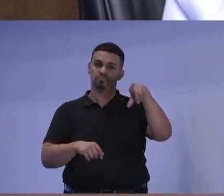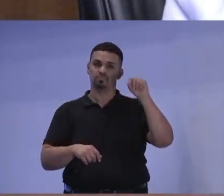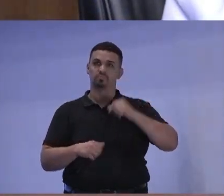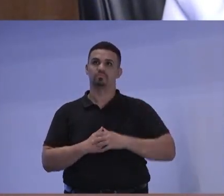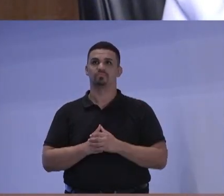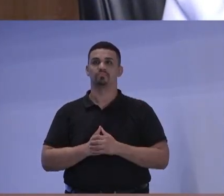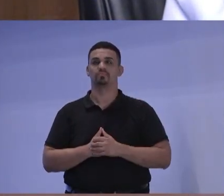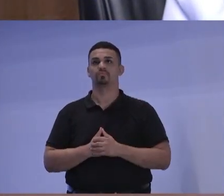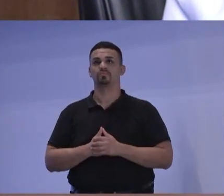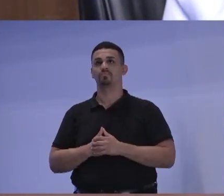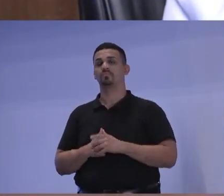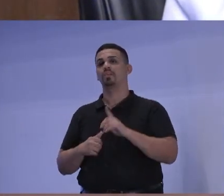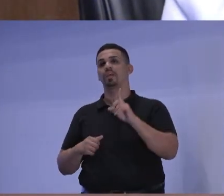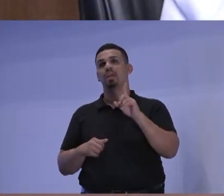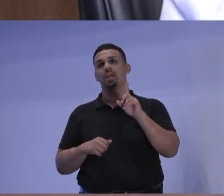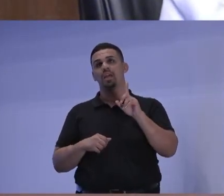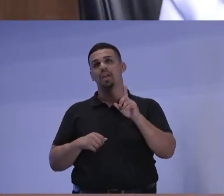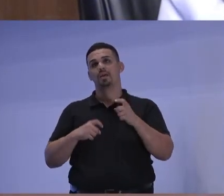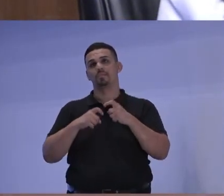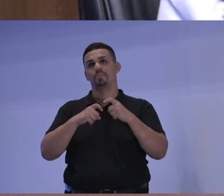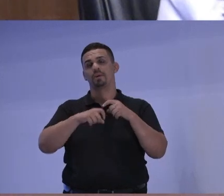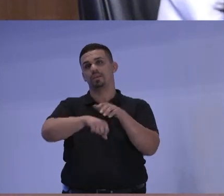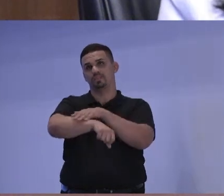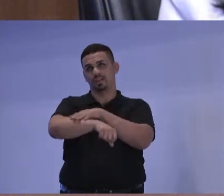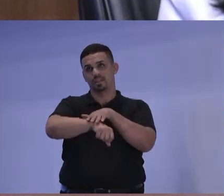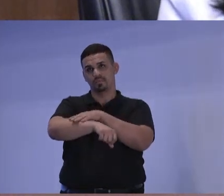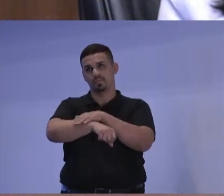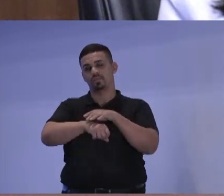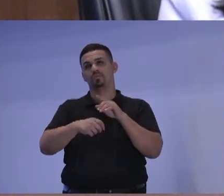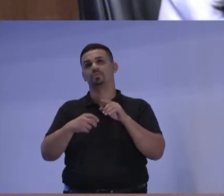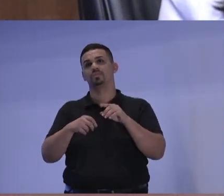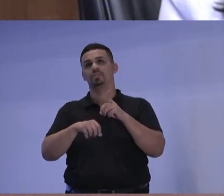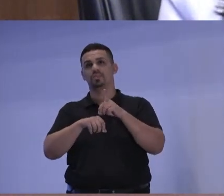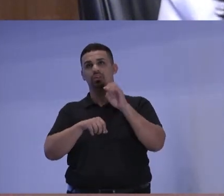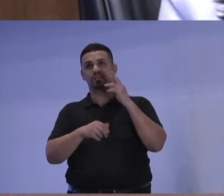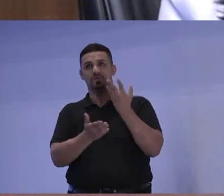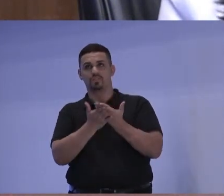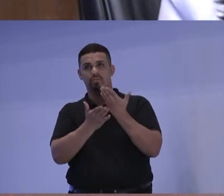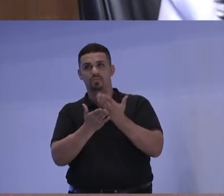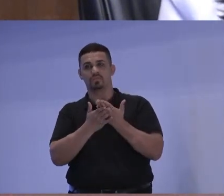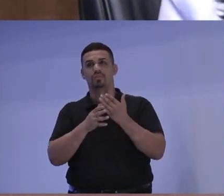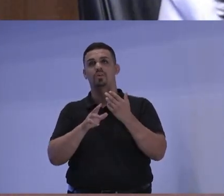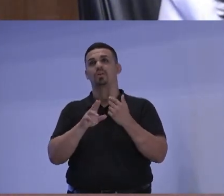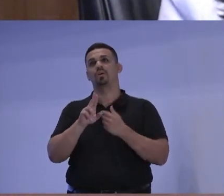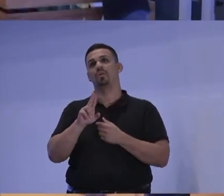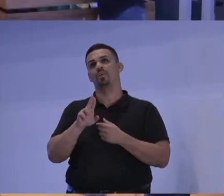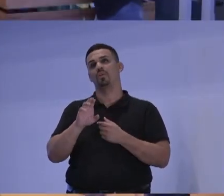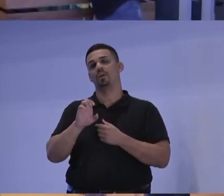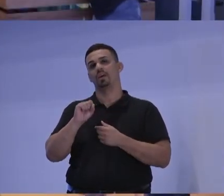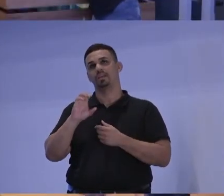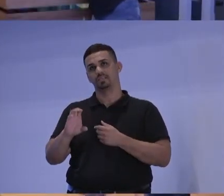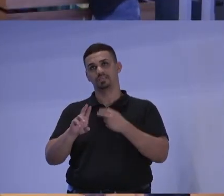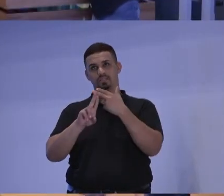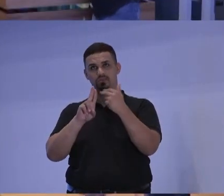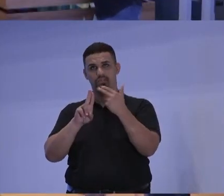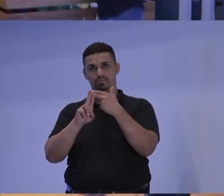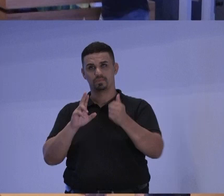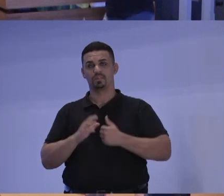Doutora Andréia é médica dermatologista e doutoranda pela ESCME UNB.